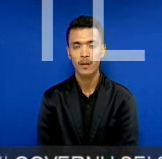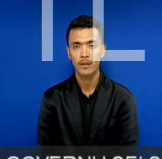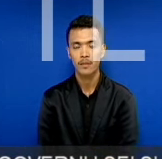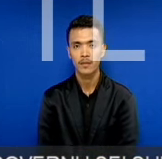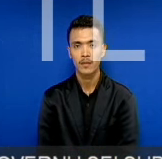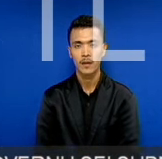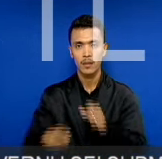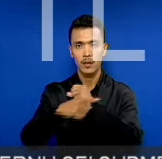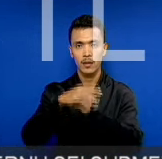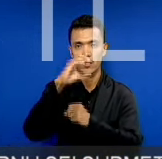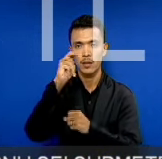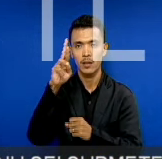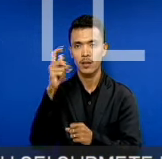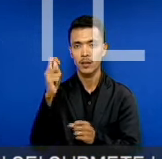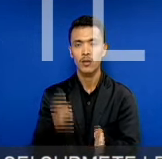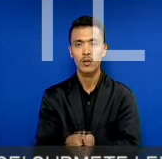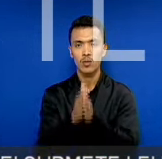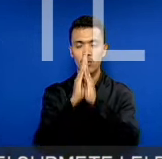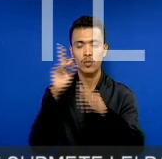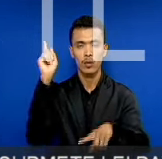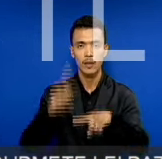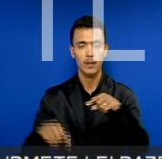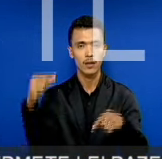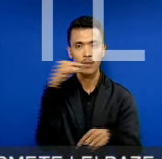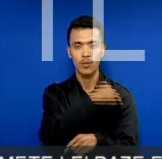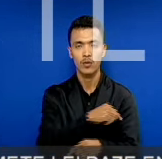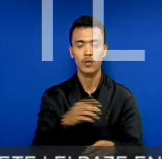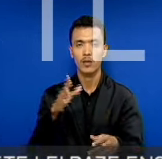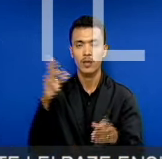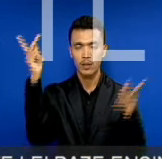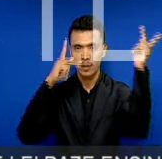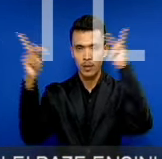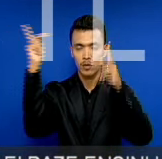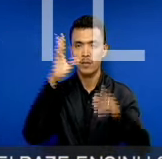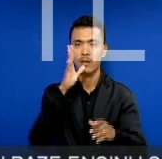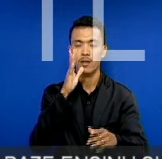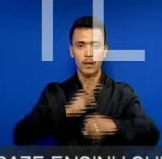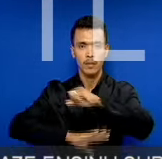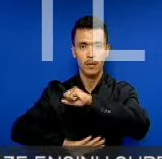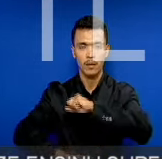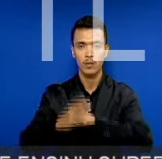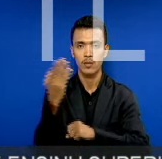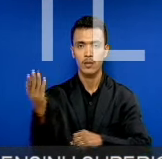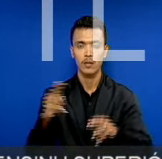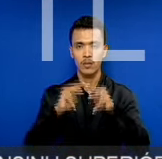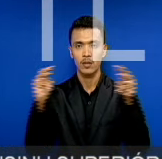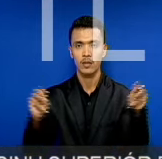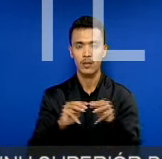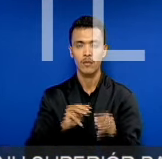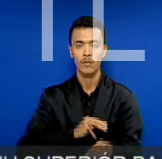Bancada Senarte Russo oposição labele politiza caso inamparto iaposto saúdi barrique município Manatuto.